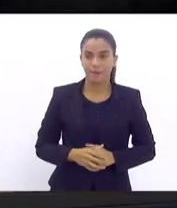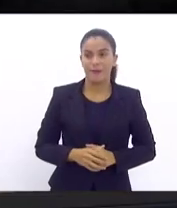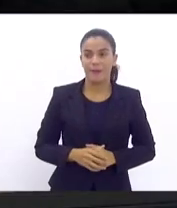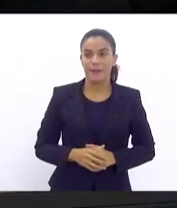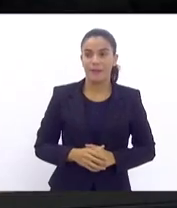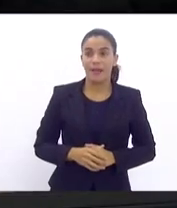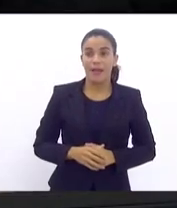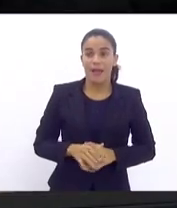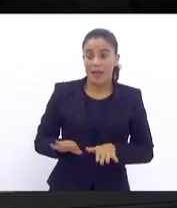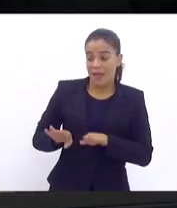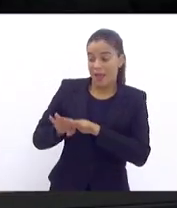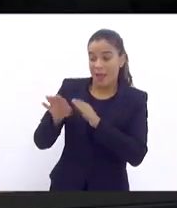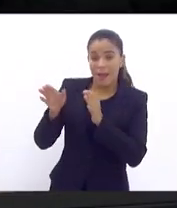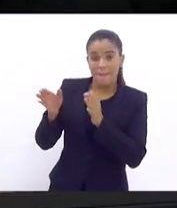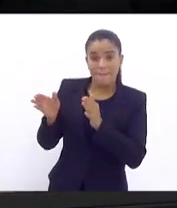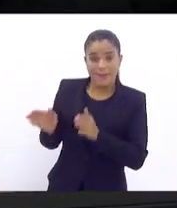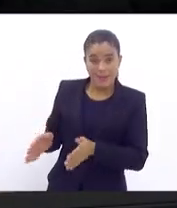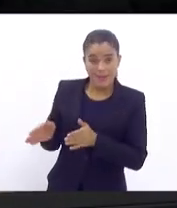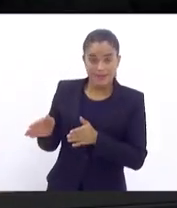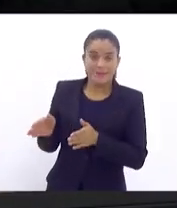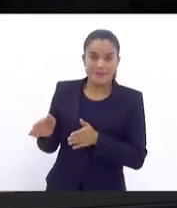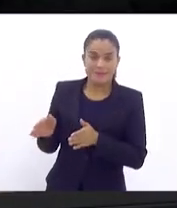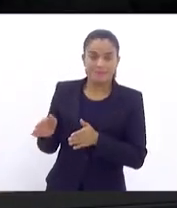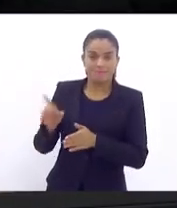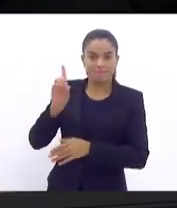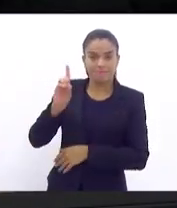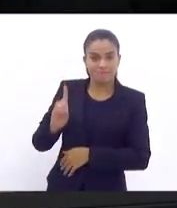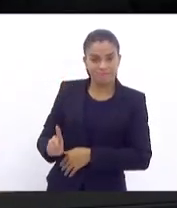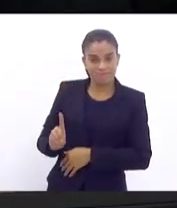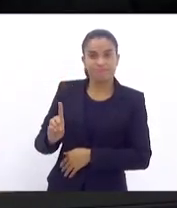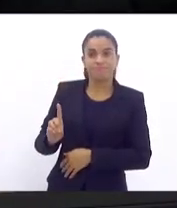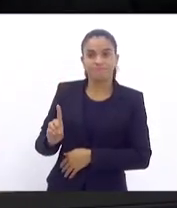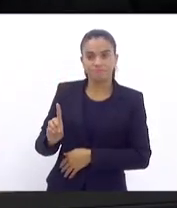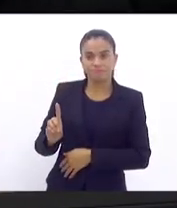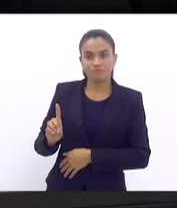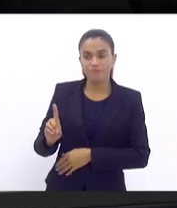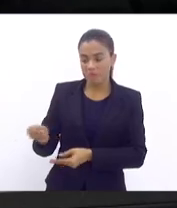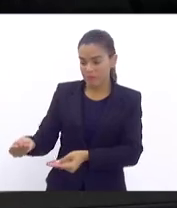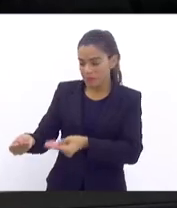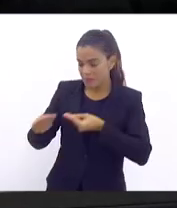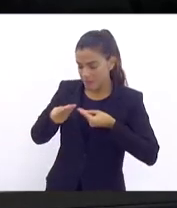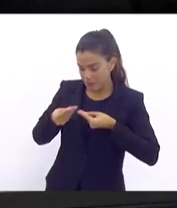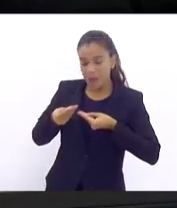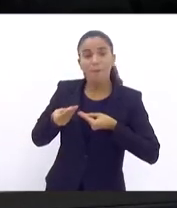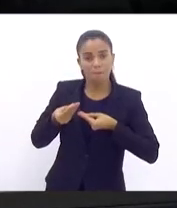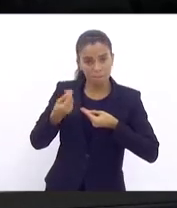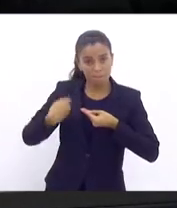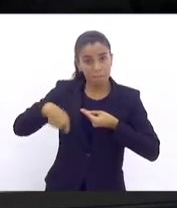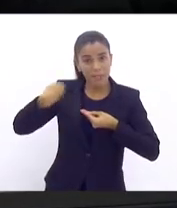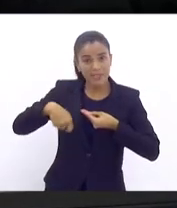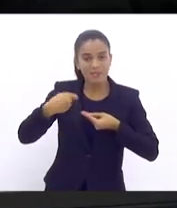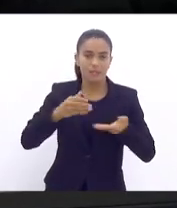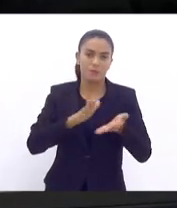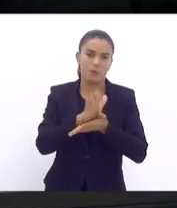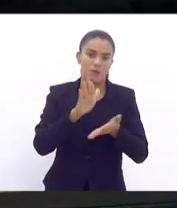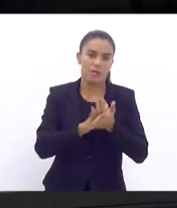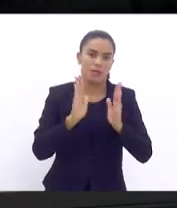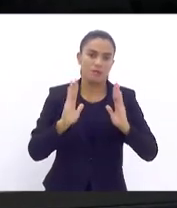a mesa recebendo o requerimento Tem que publicar em tempos